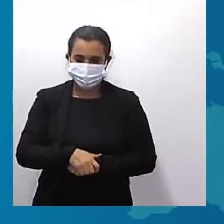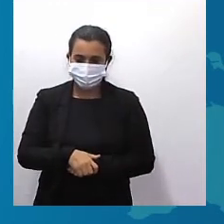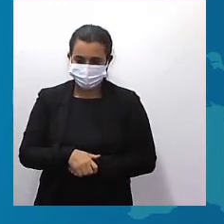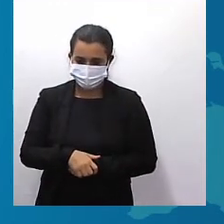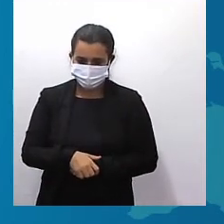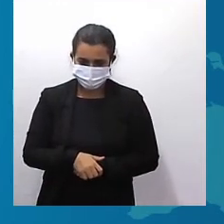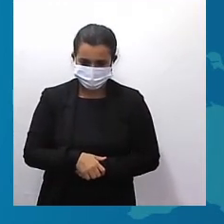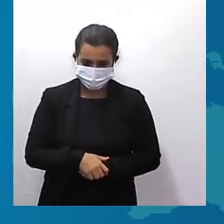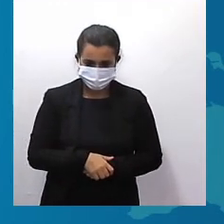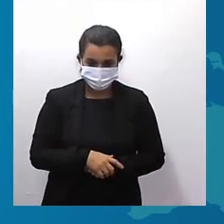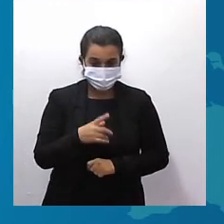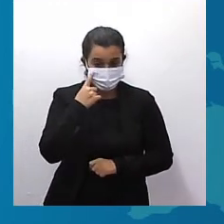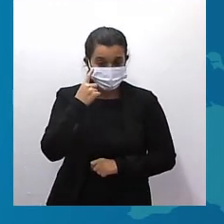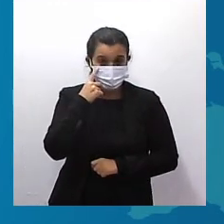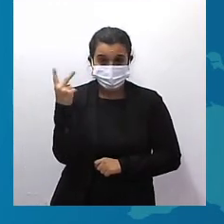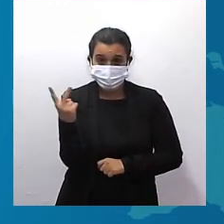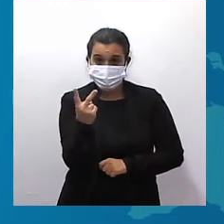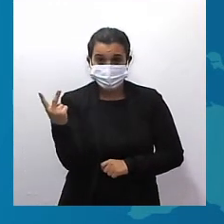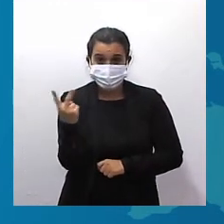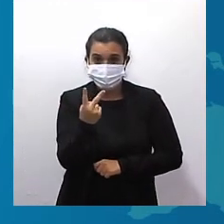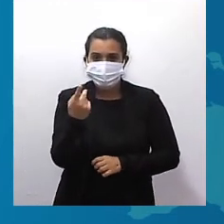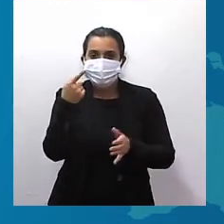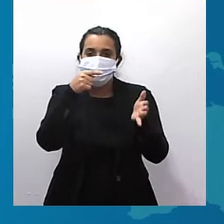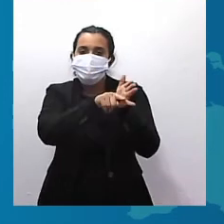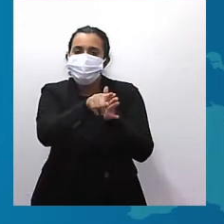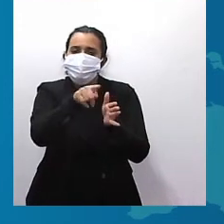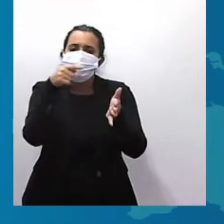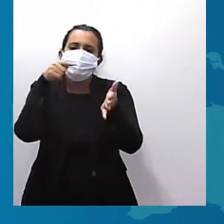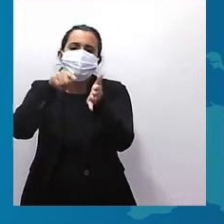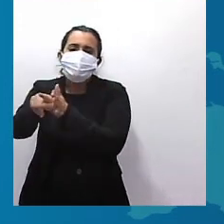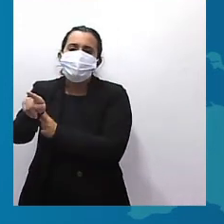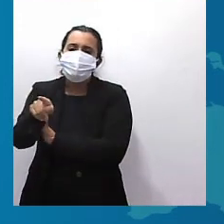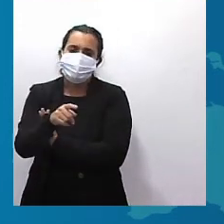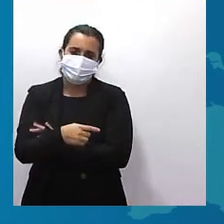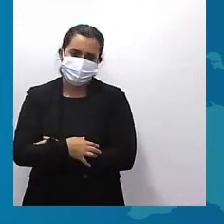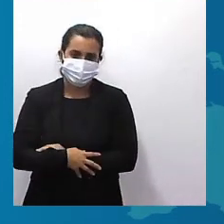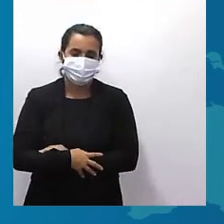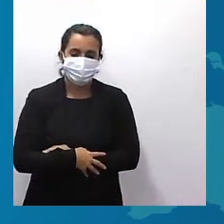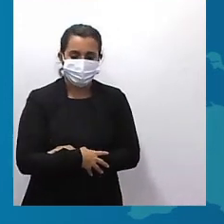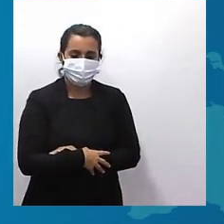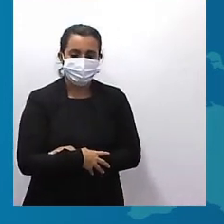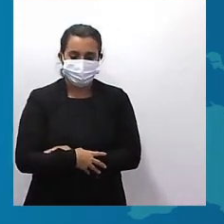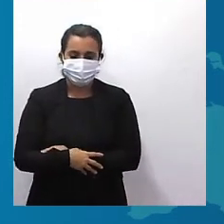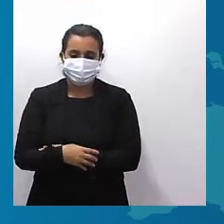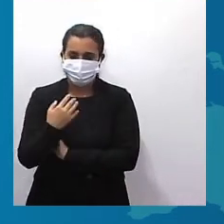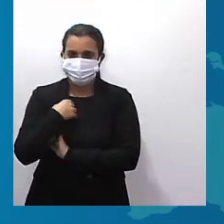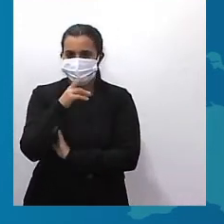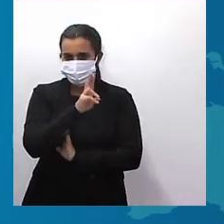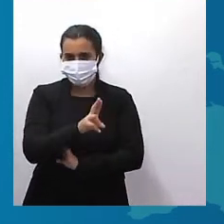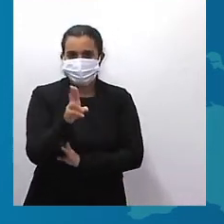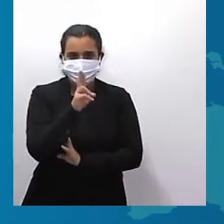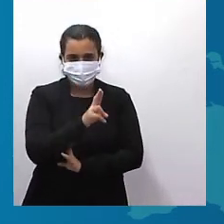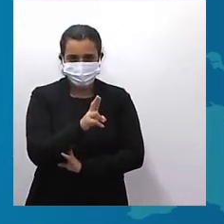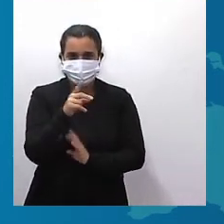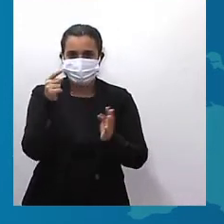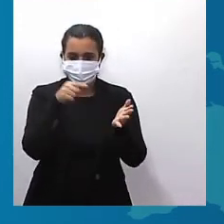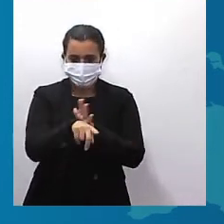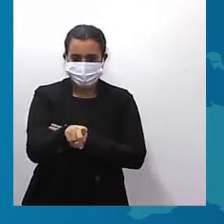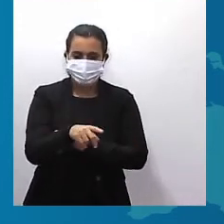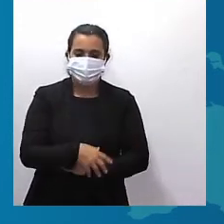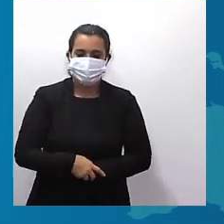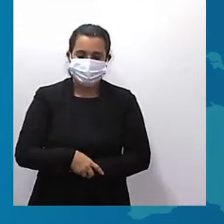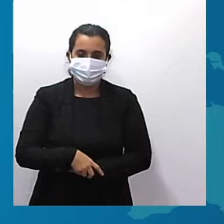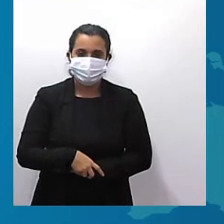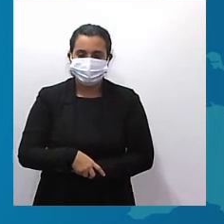lá. Agora, qual é que seria perguntas? Então, utilizei aí algumas para a gente ilustrar e na próxima tela a